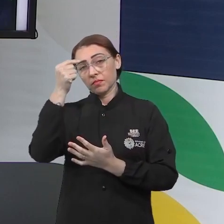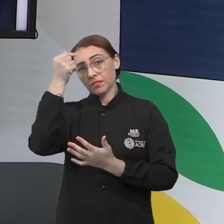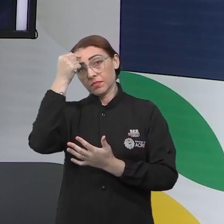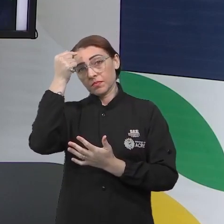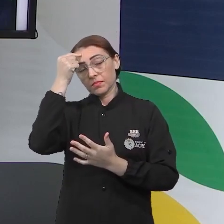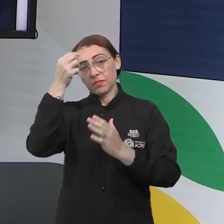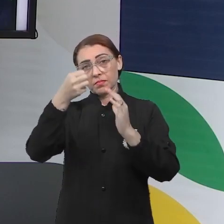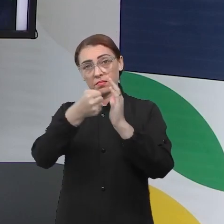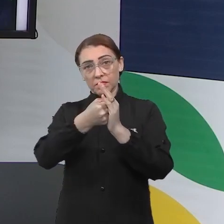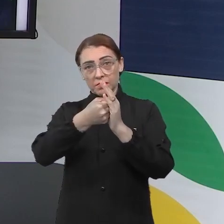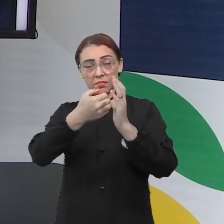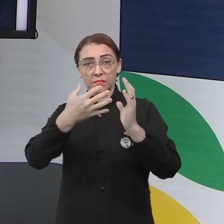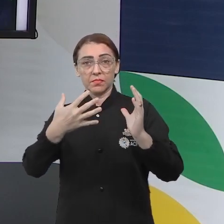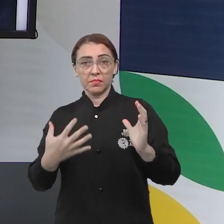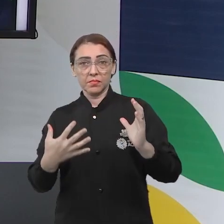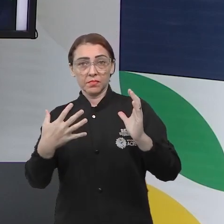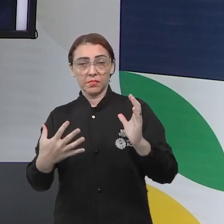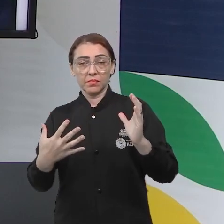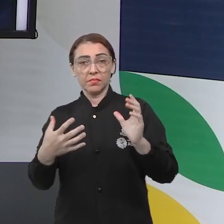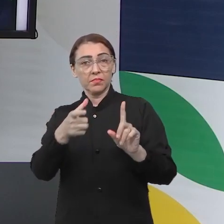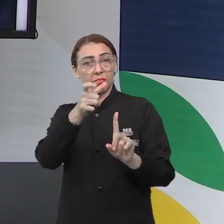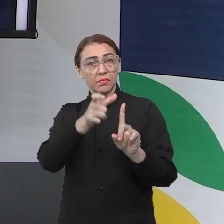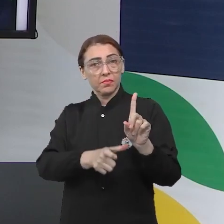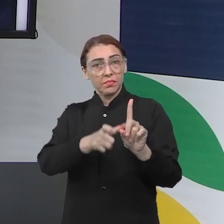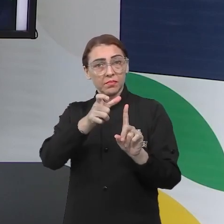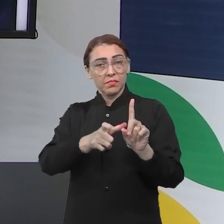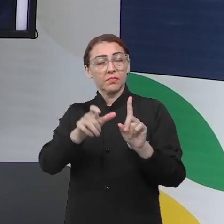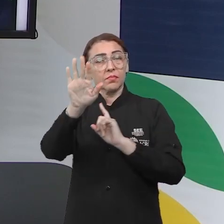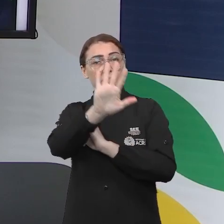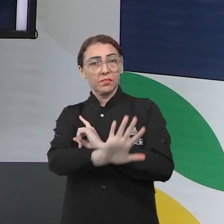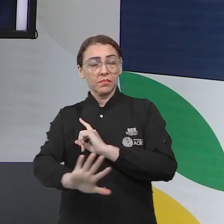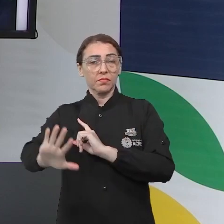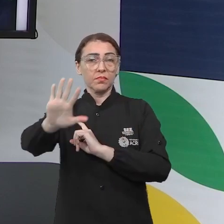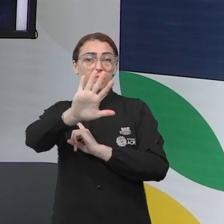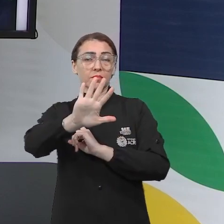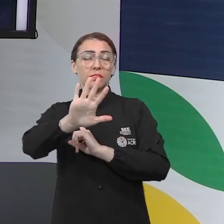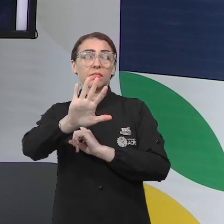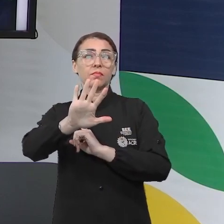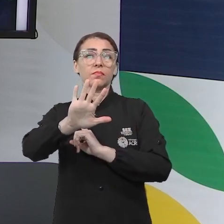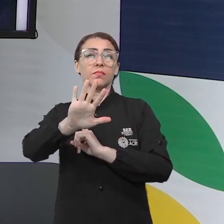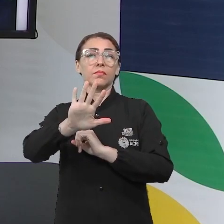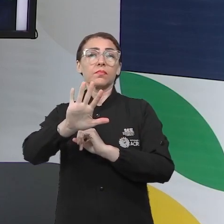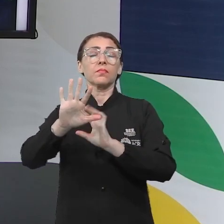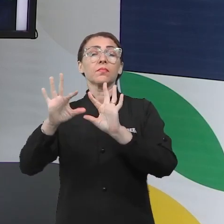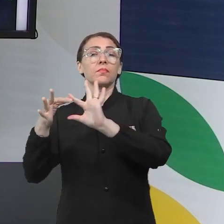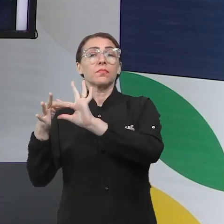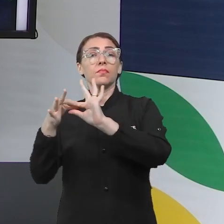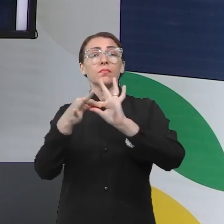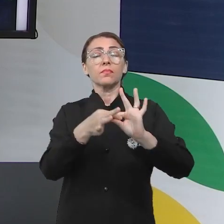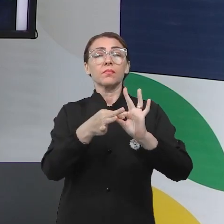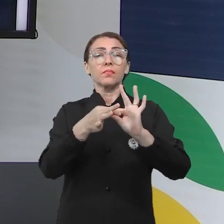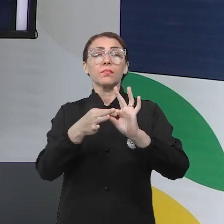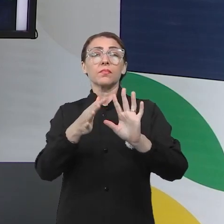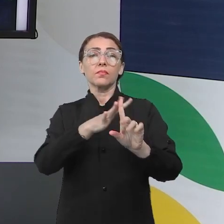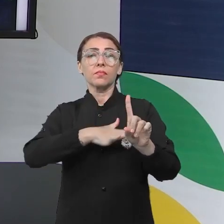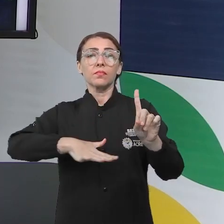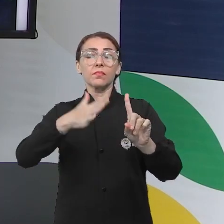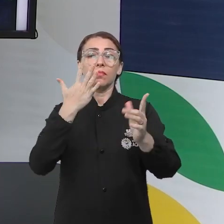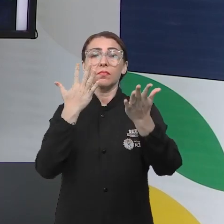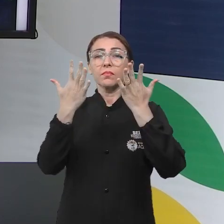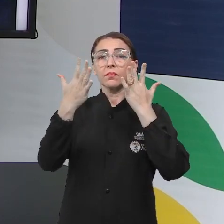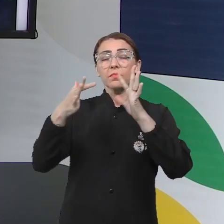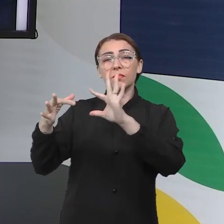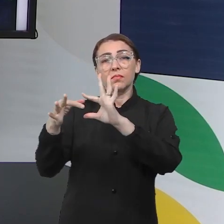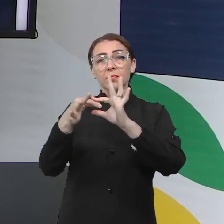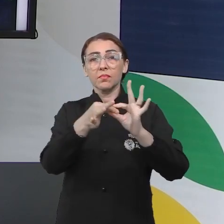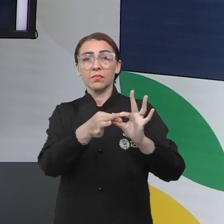na caracterização do personagem como um todo, né? Desde o seu contexto social, do seu contexto psicológico,